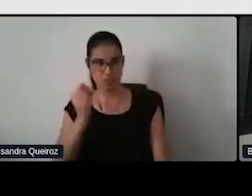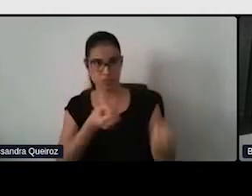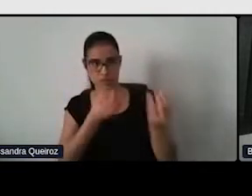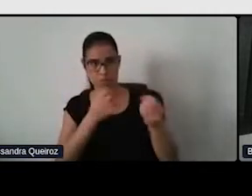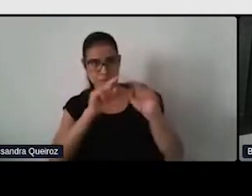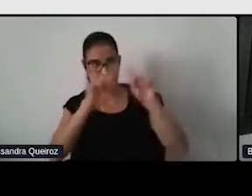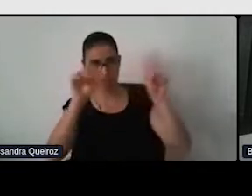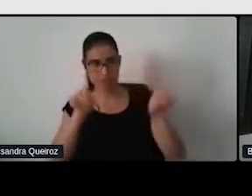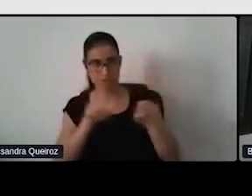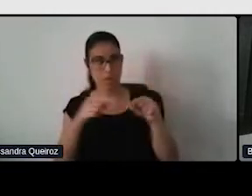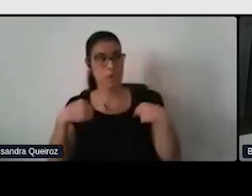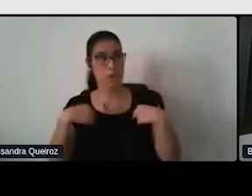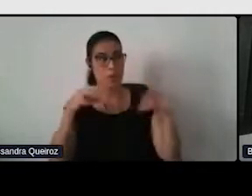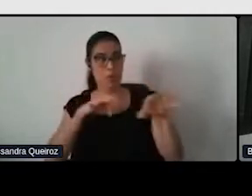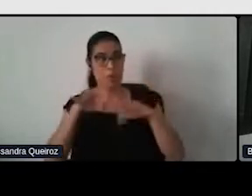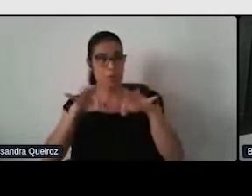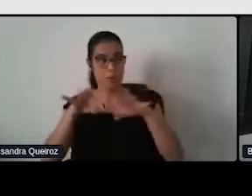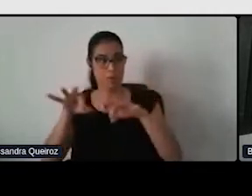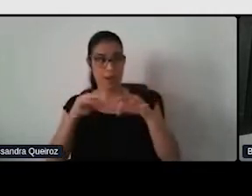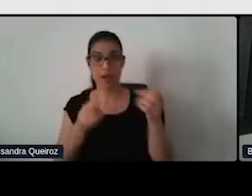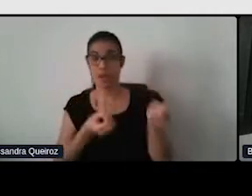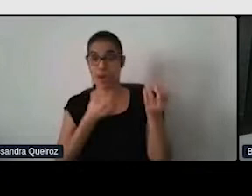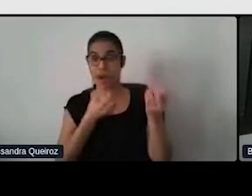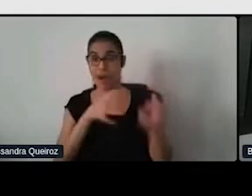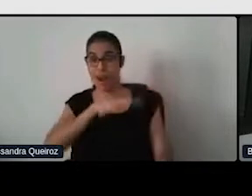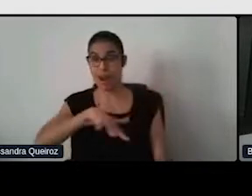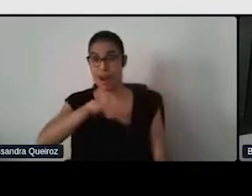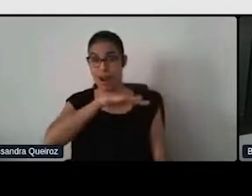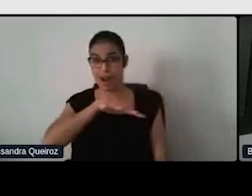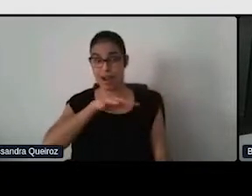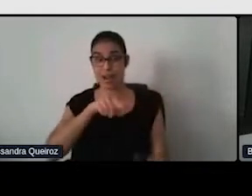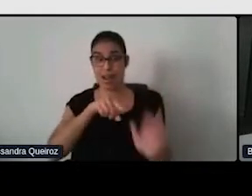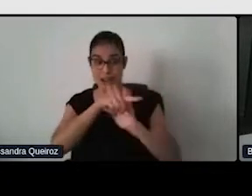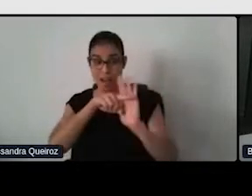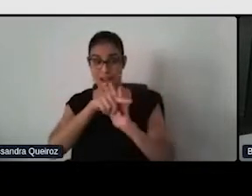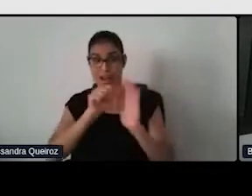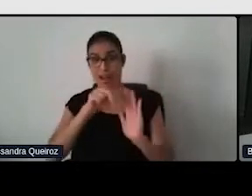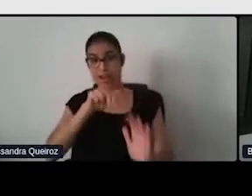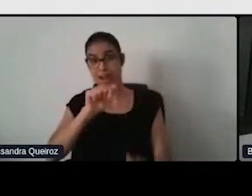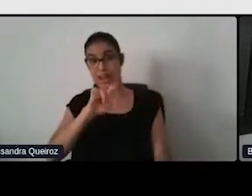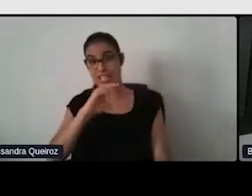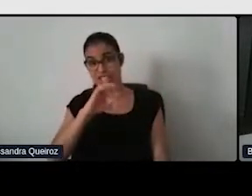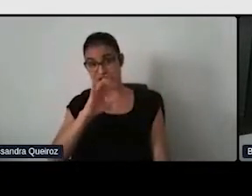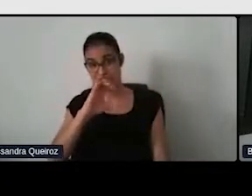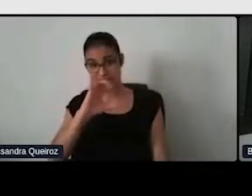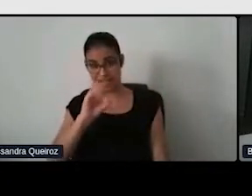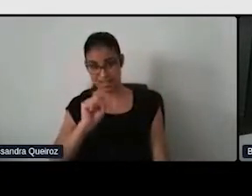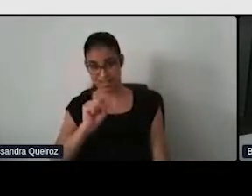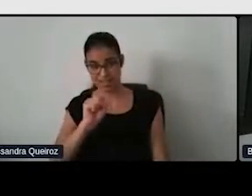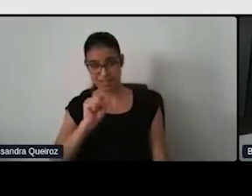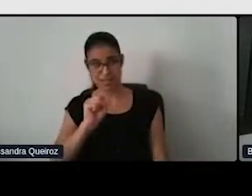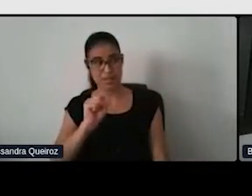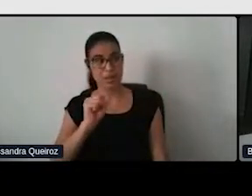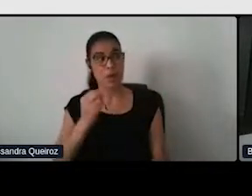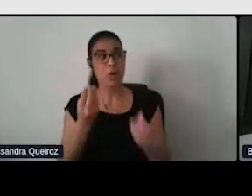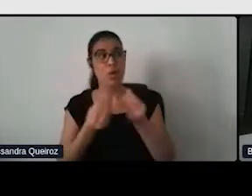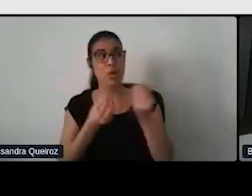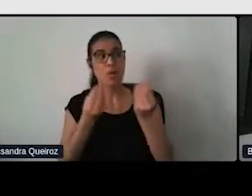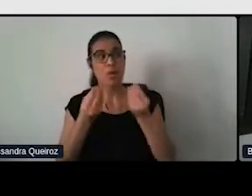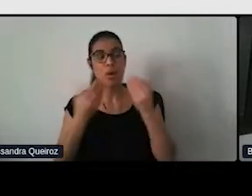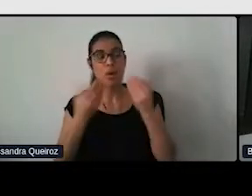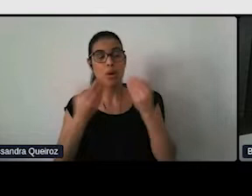desenvolvendo dashboards com dados da área de Analytics, e os dashboards são uma forma de representar os dados de